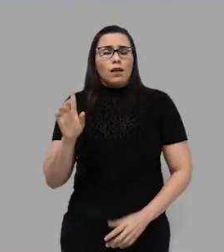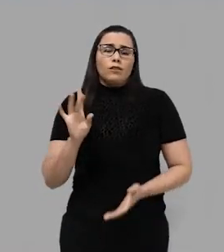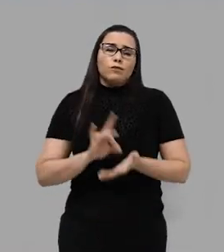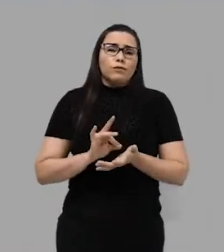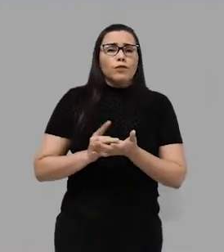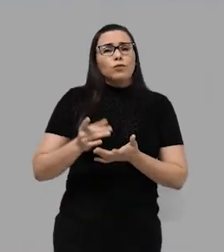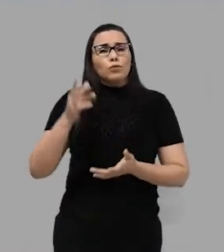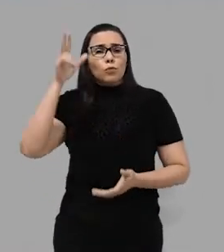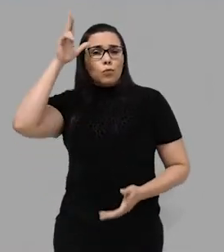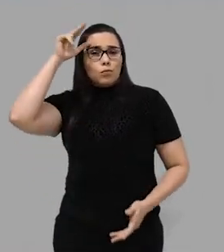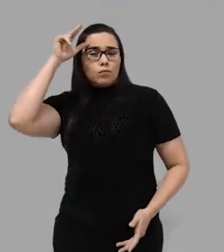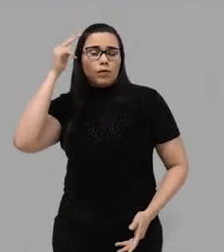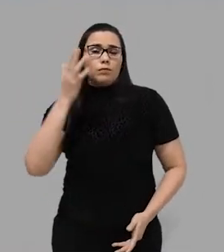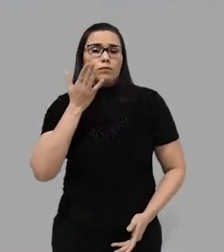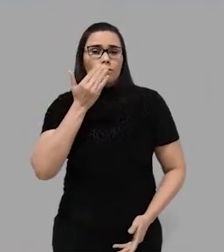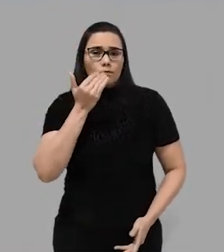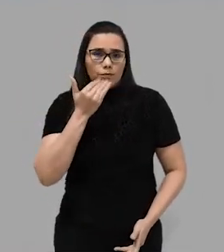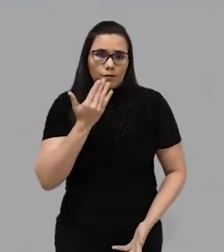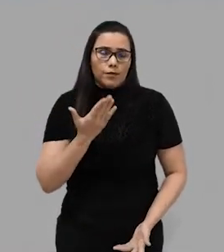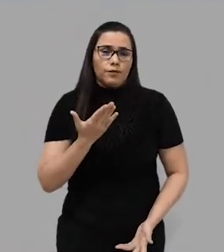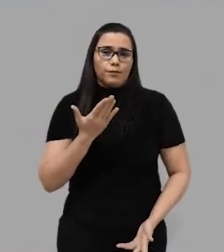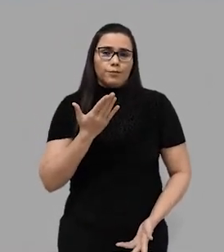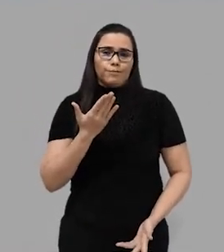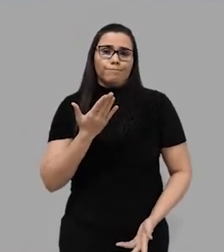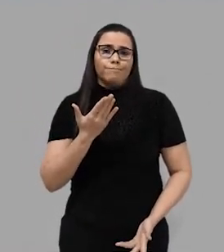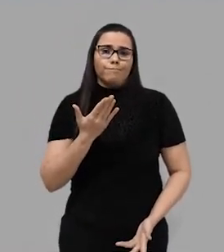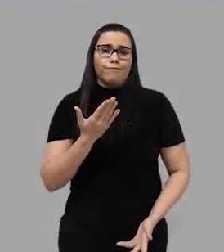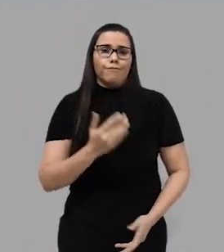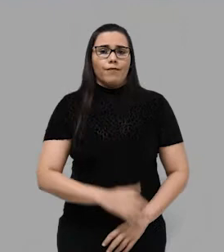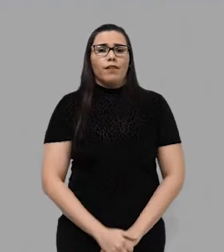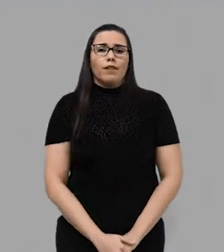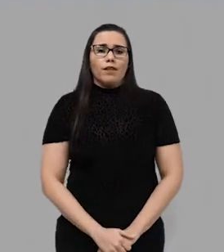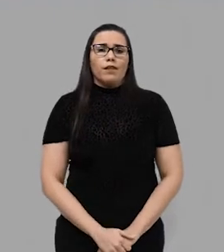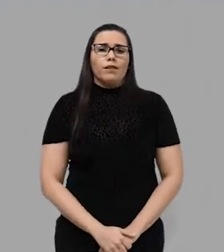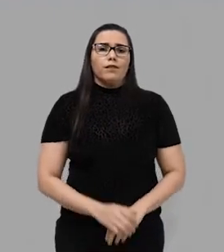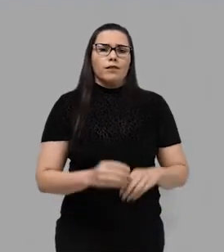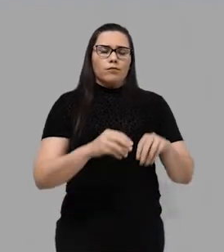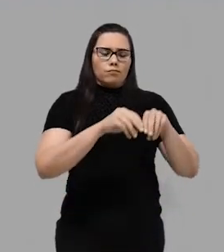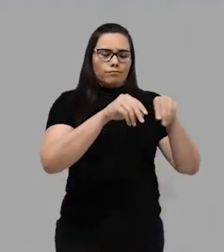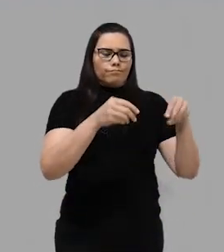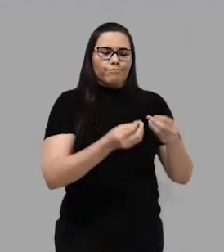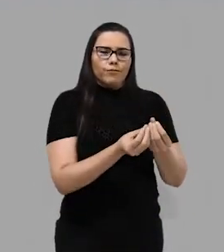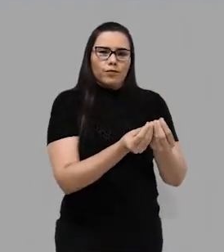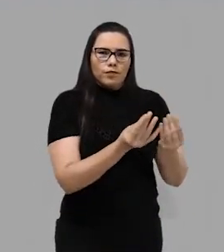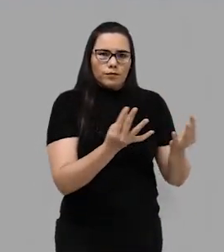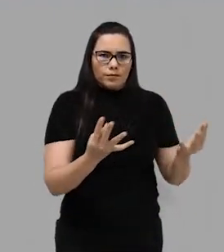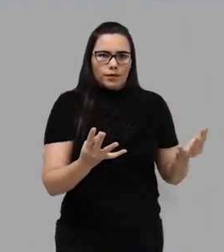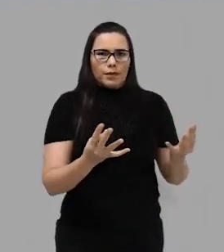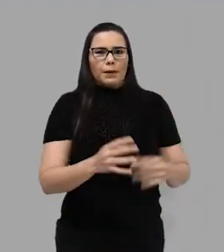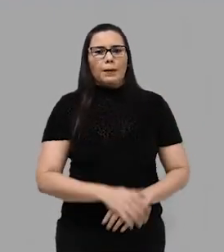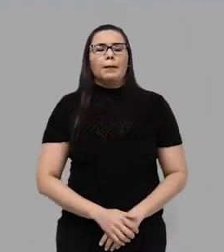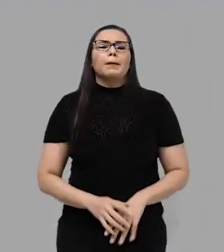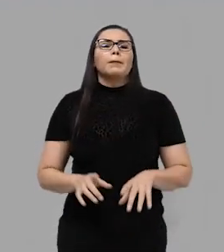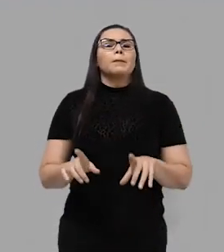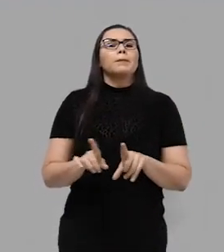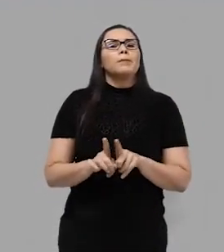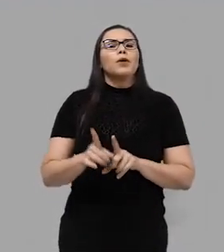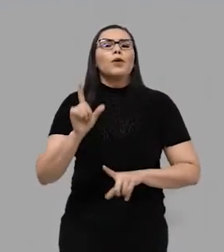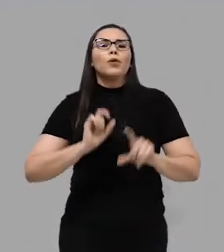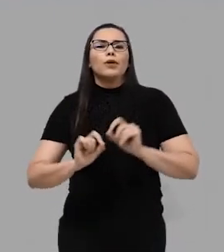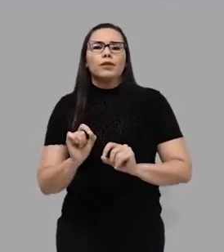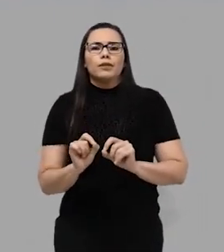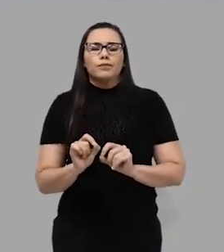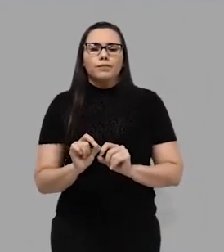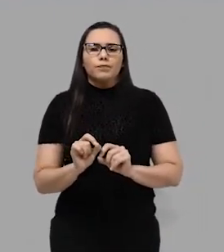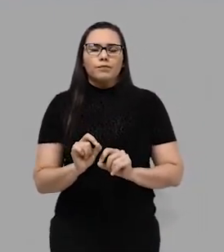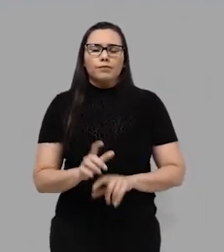né? Ele eliminou parte dessa biomassa que ele consumiu por meio das suas fezes, e uma outra parte ele consumiu na